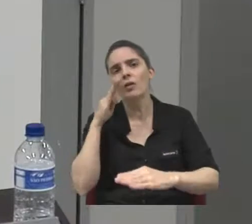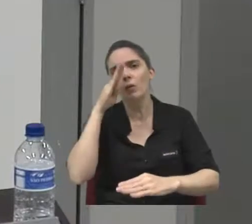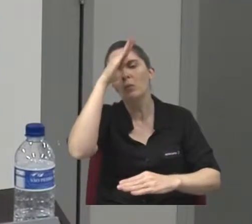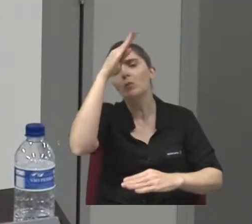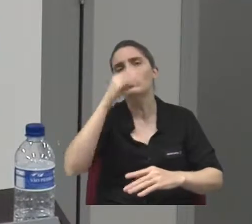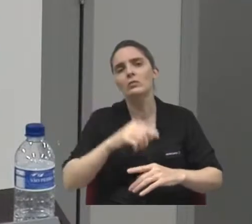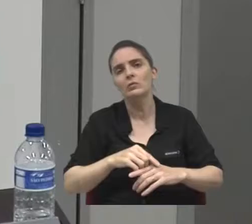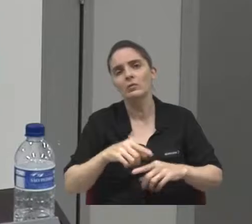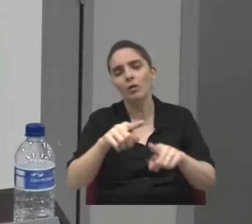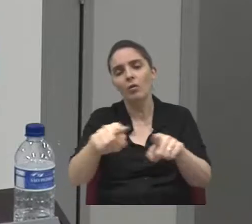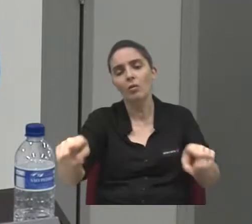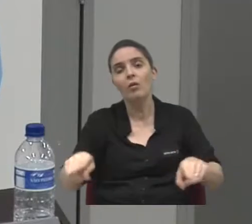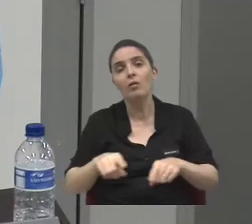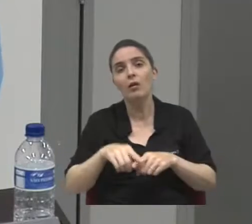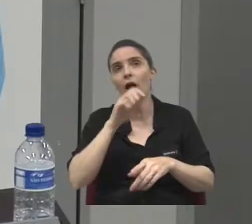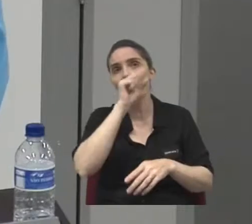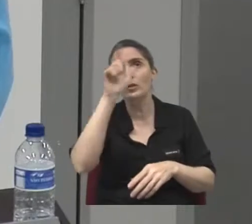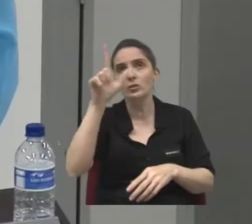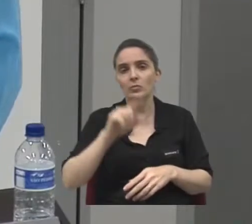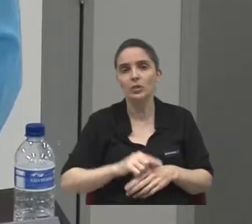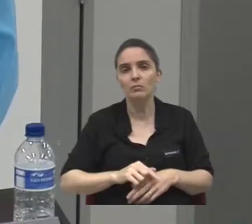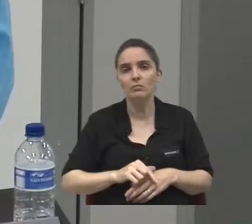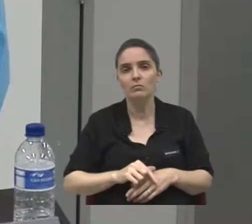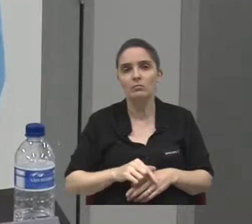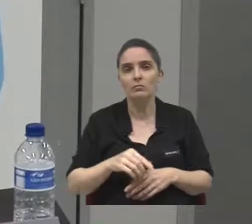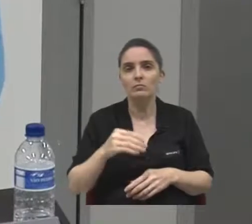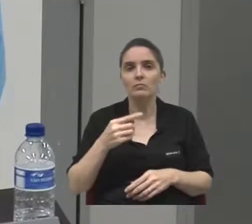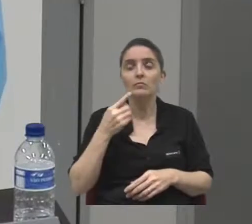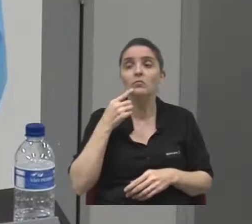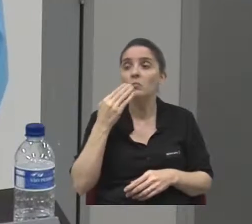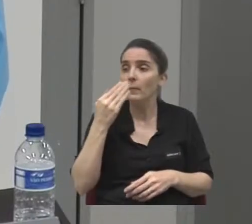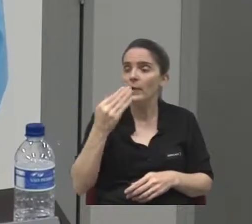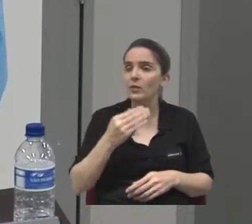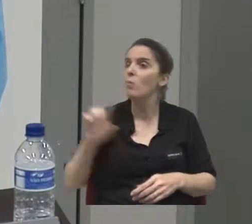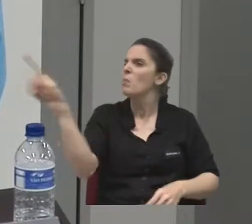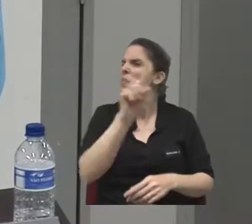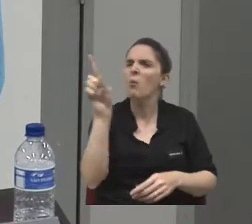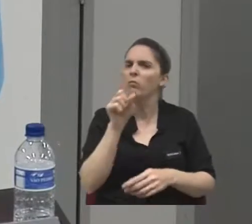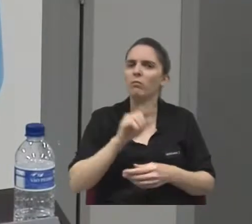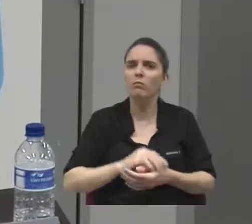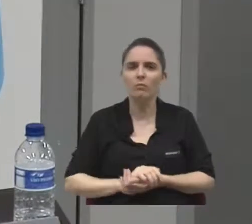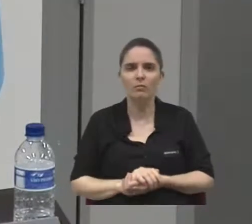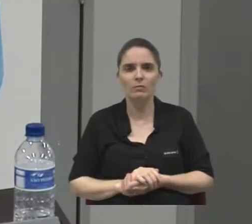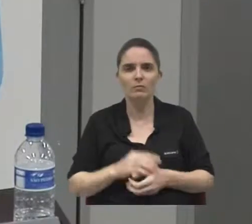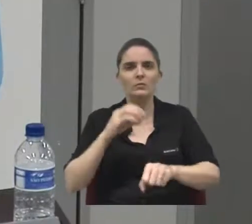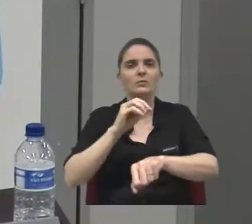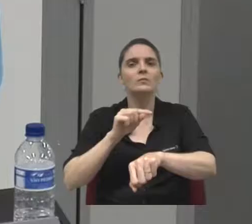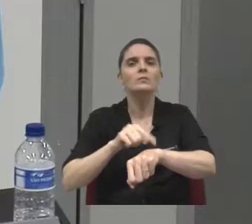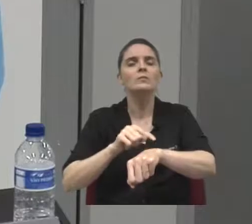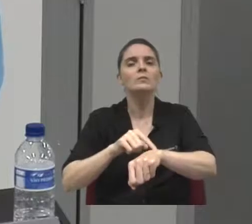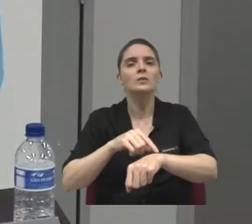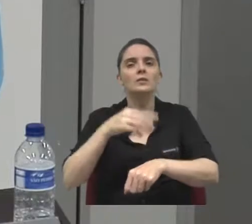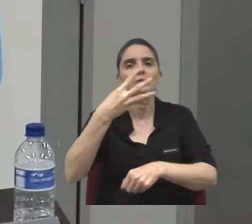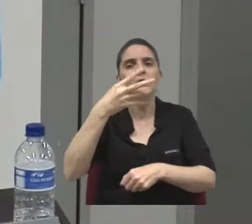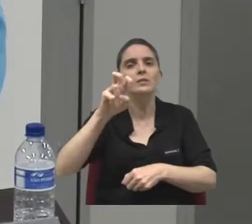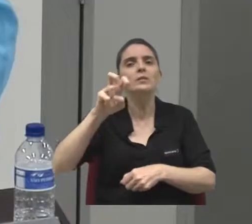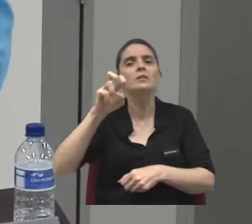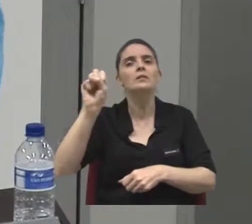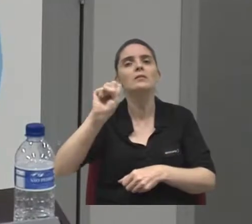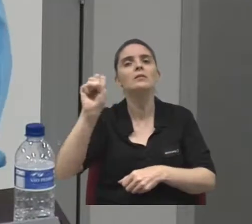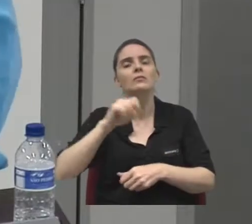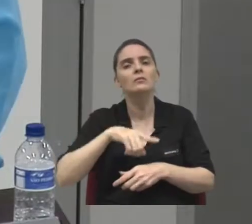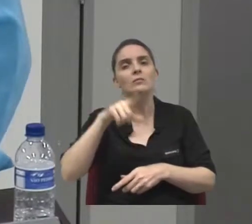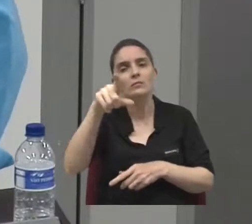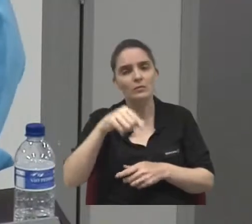Não, parte? Não. Não dou, porque está faltando 45 segundos. Você teria que... Você